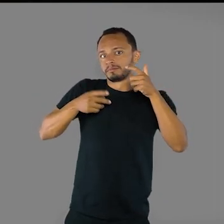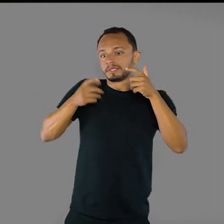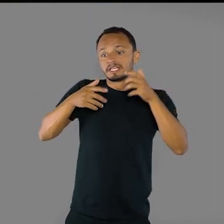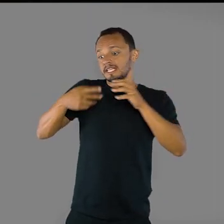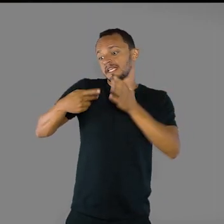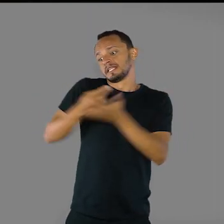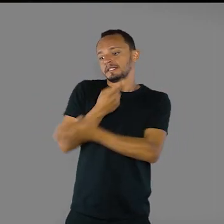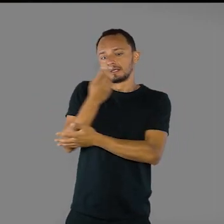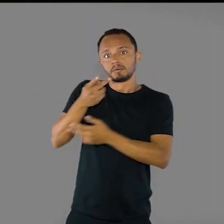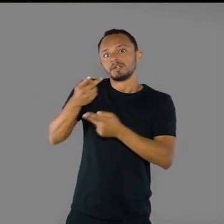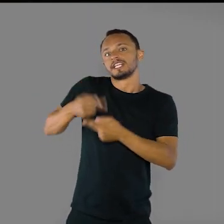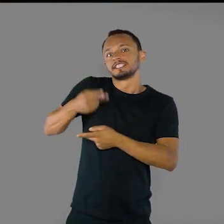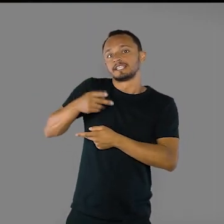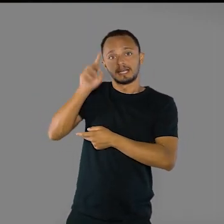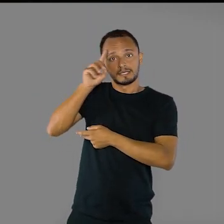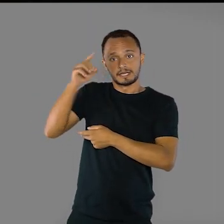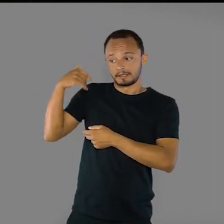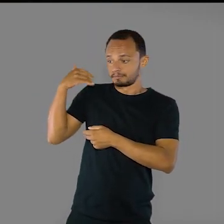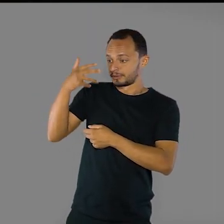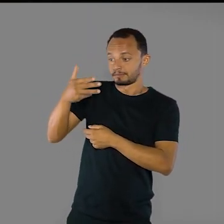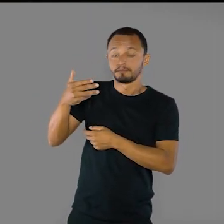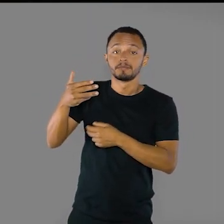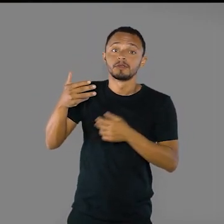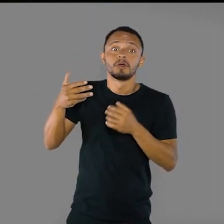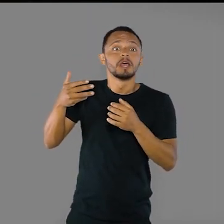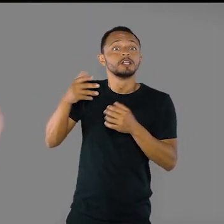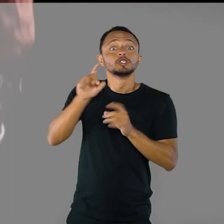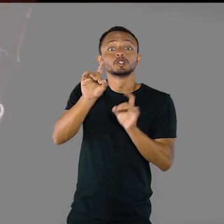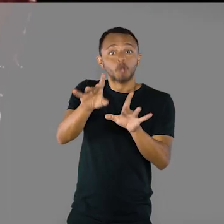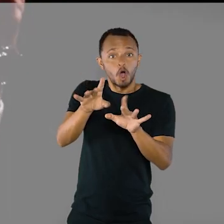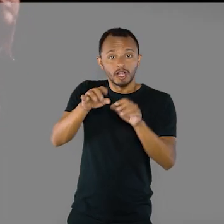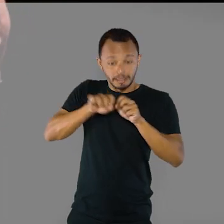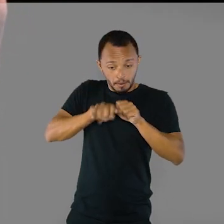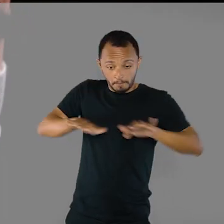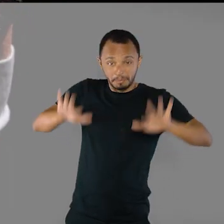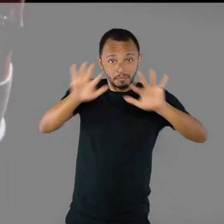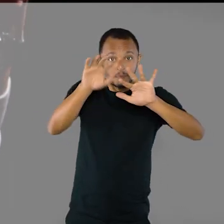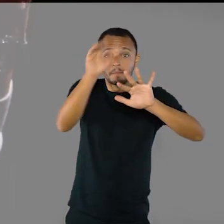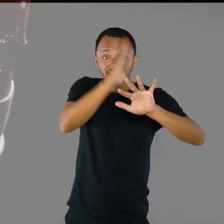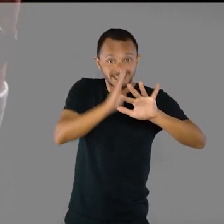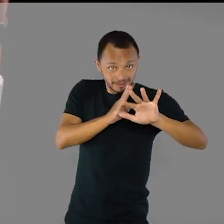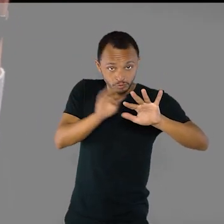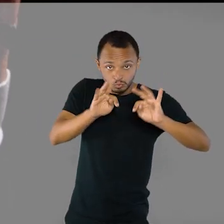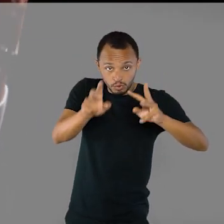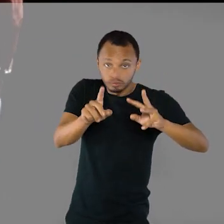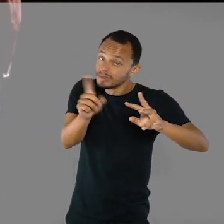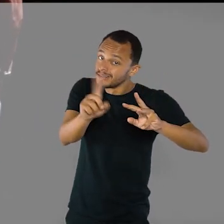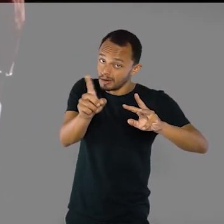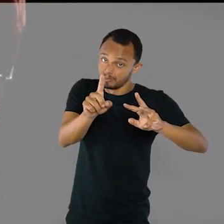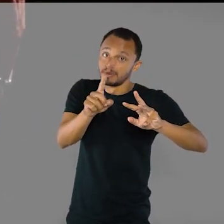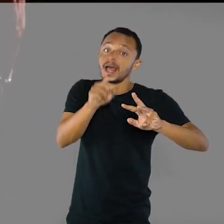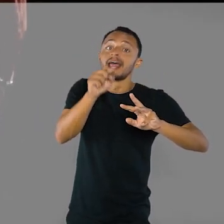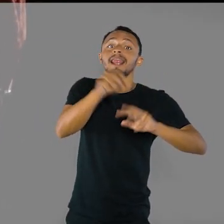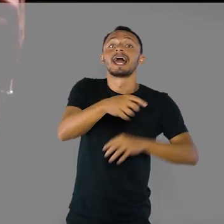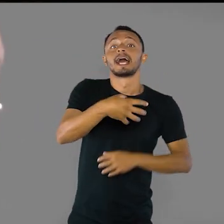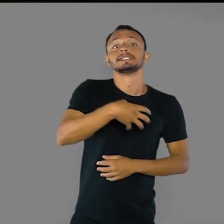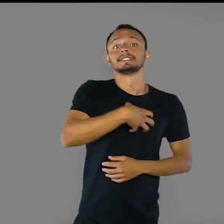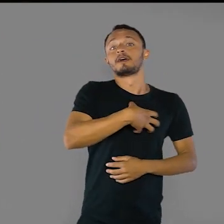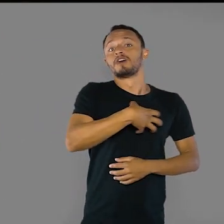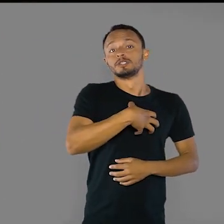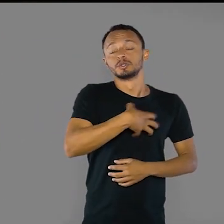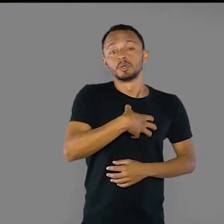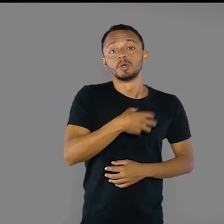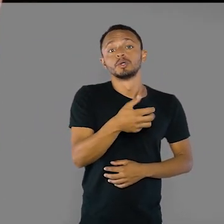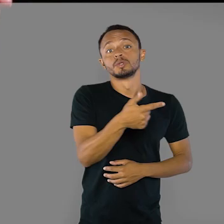Né? Por exemplo, em Salvador, a independência só seria comemorada um ano depois, no dia 2 de julho.